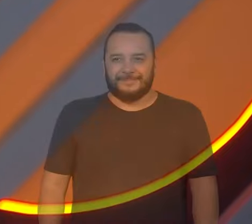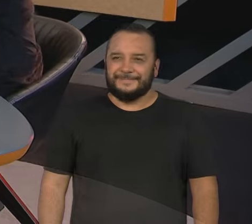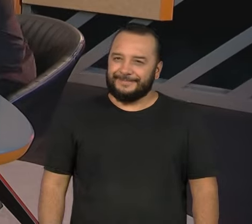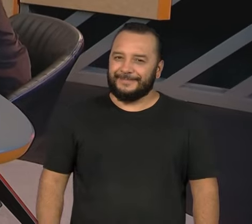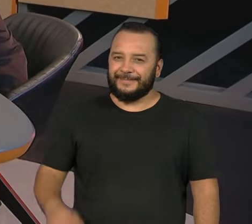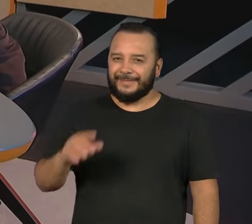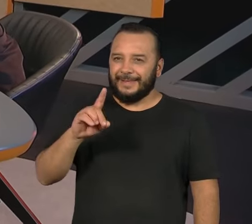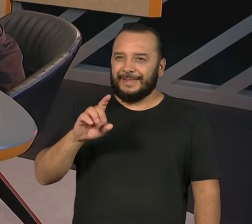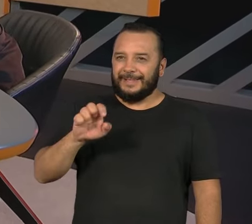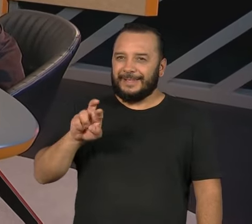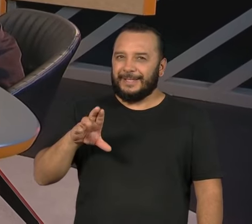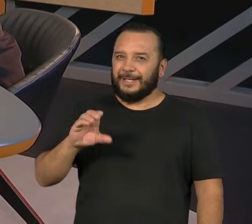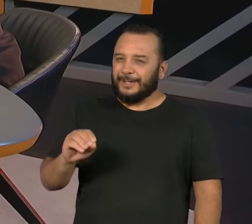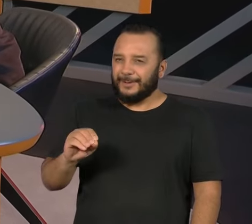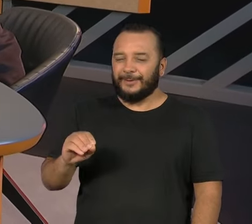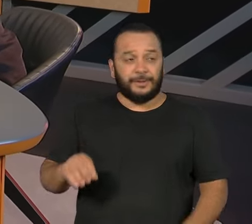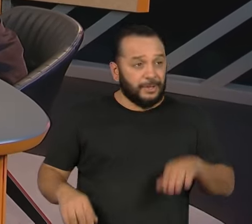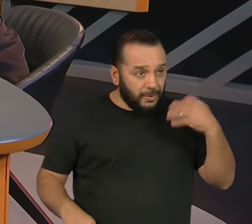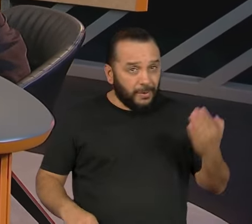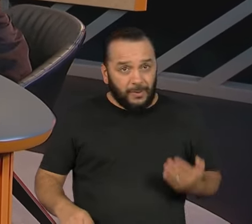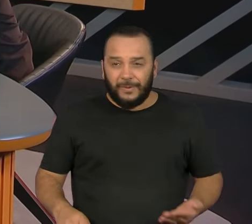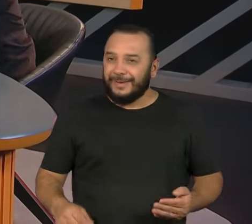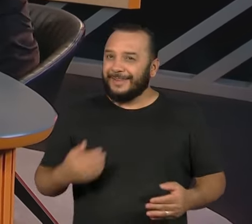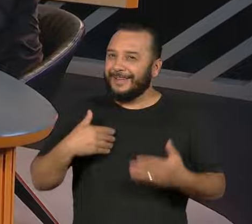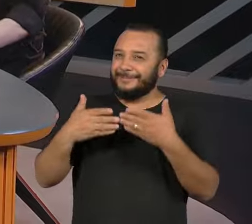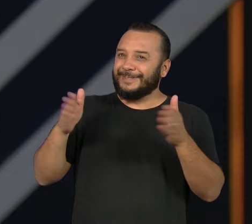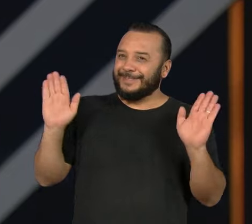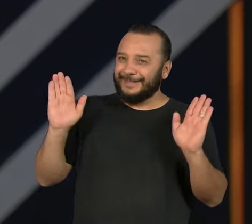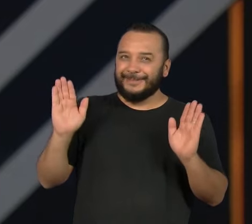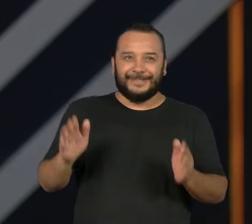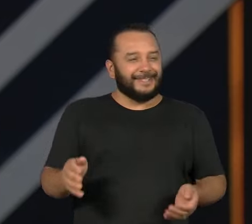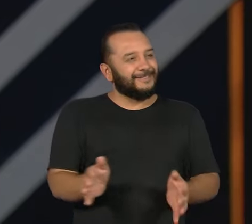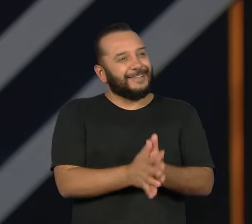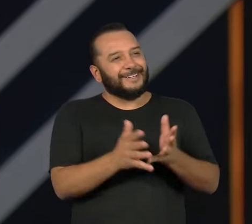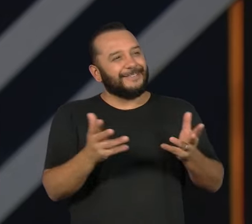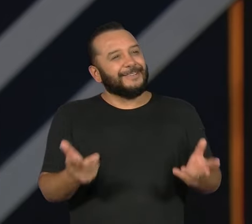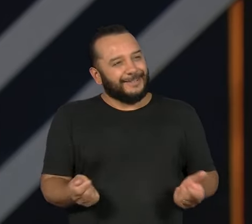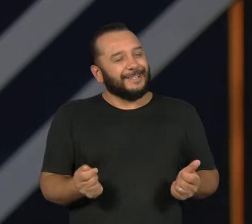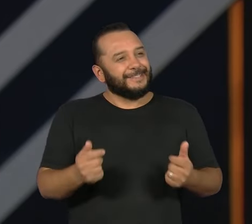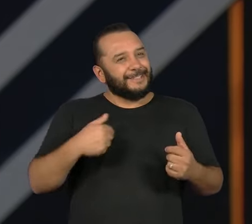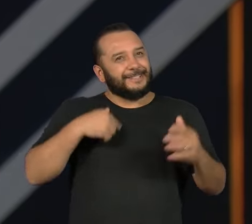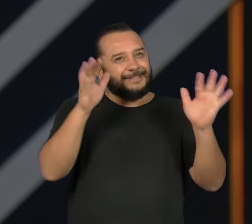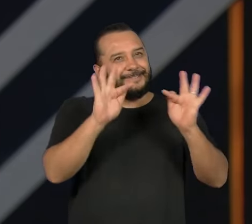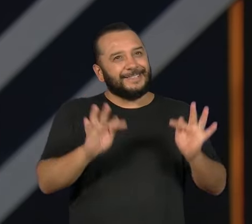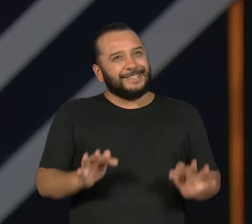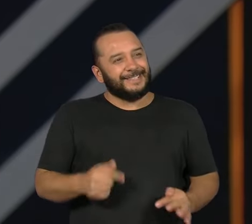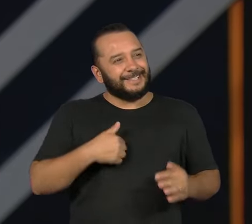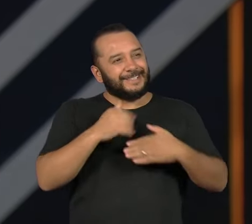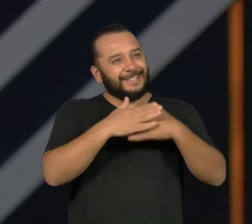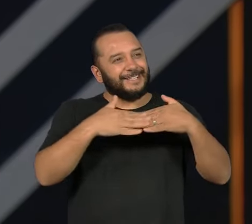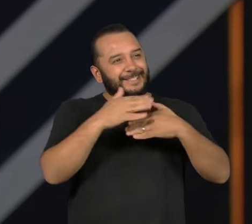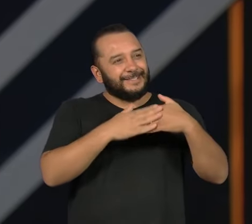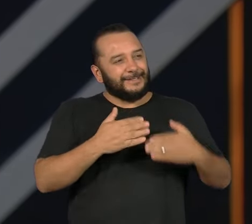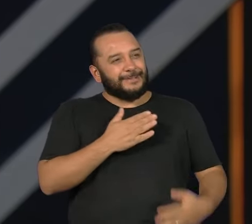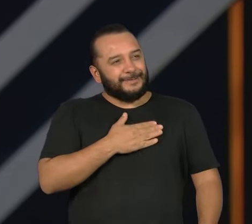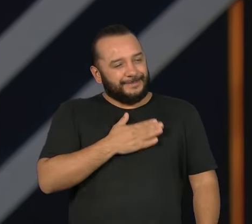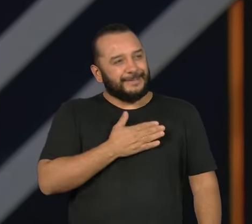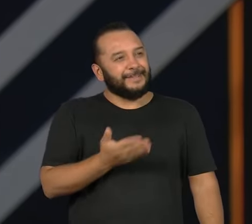Derico. Que honra. Muito bem-vindo. Que abertura espetacular. Fiquei muito feliz, carinhosíssimo convite. Estou aqui